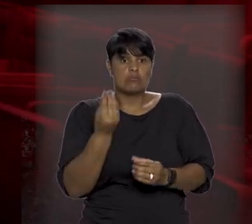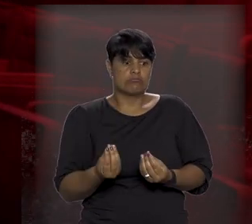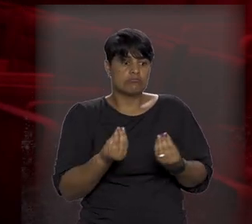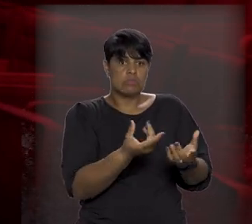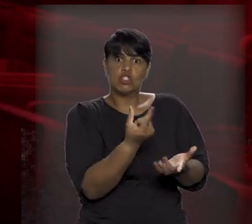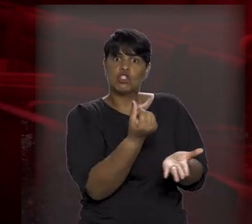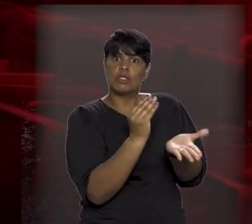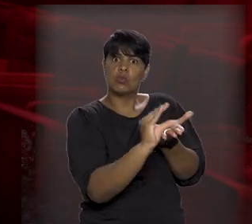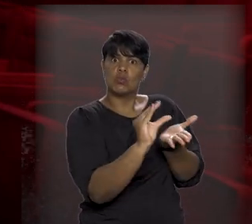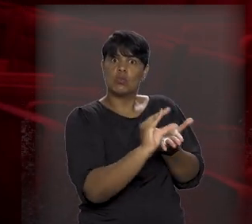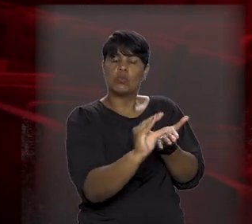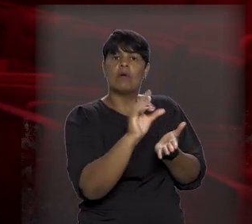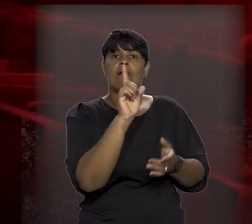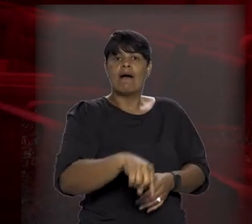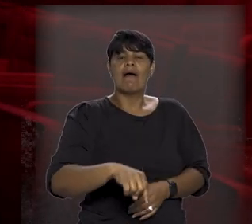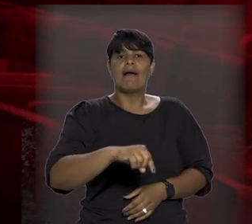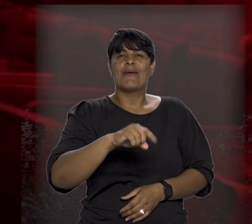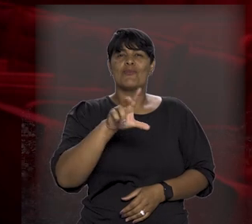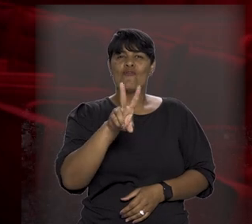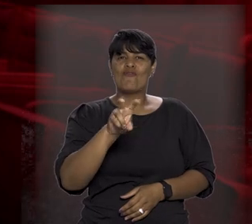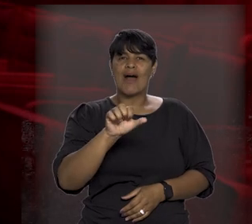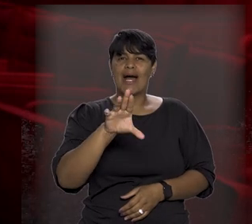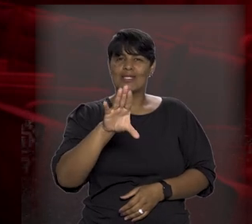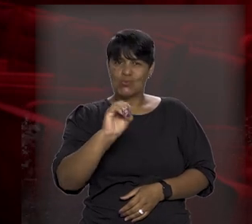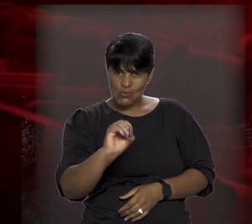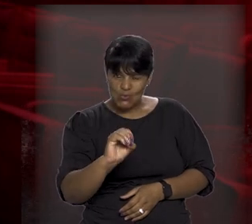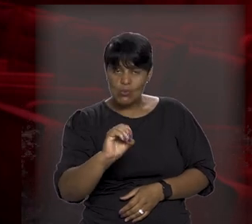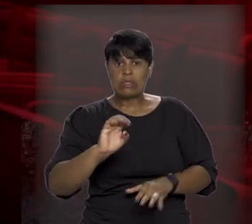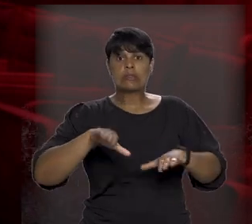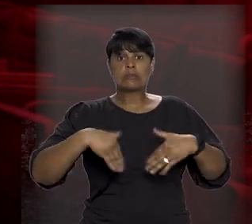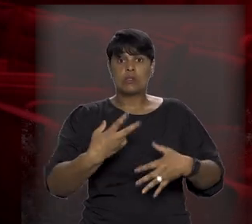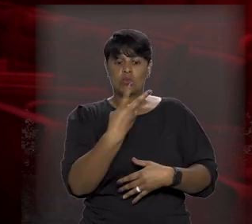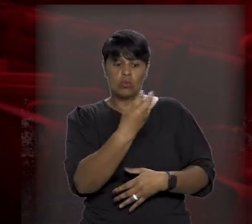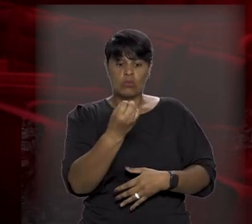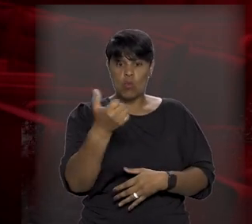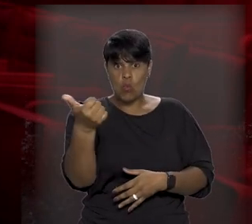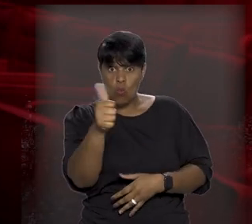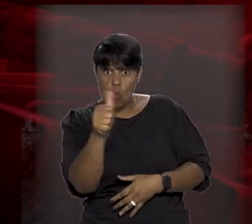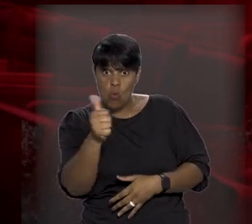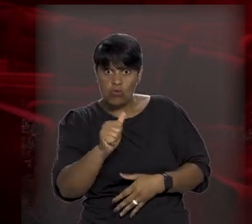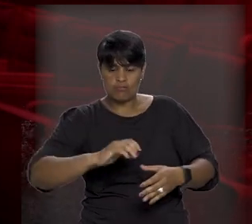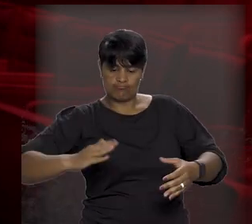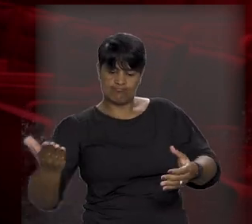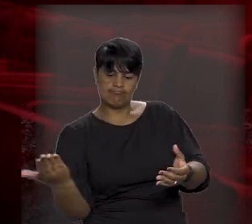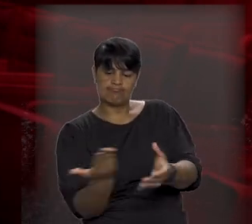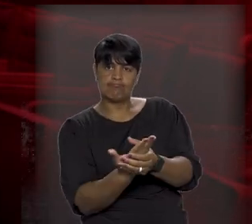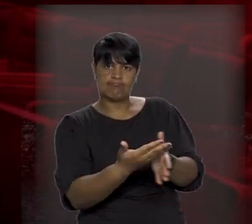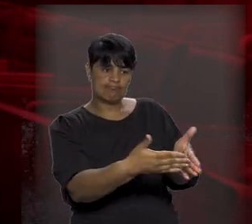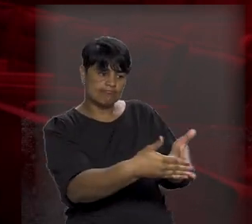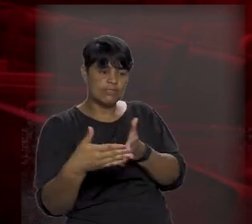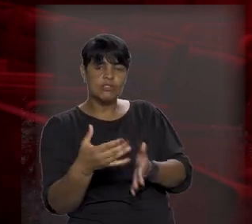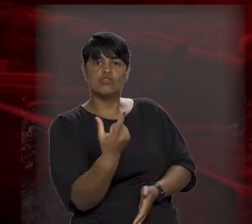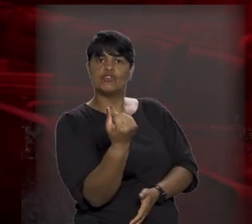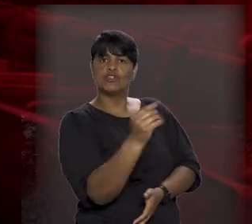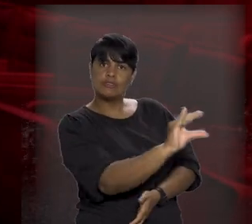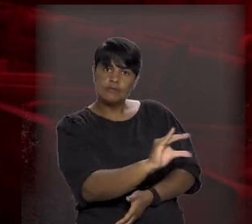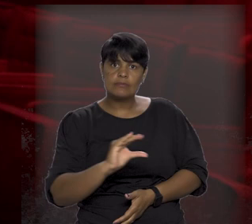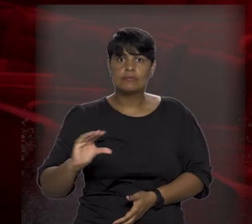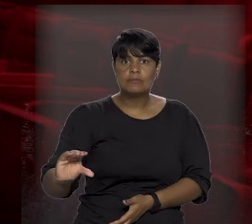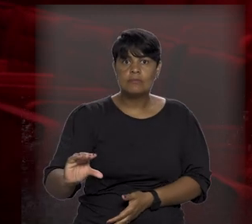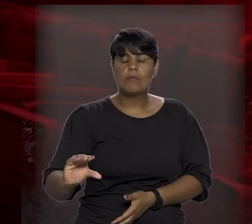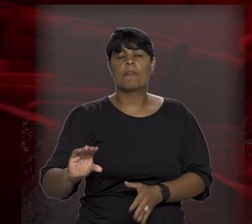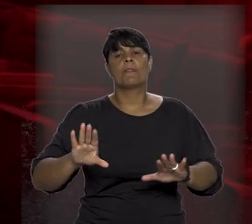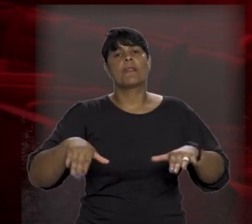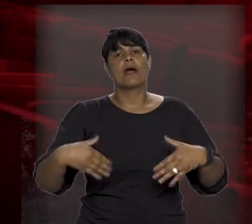clube de regatas Vasco da Gama por isso em 2011 ajus ou uma ação de cobrança o juízo de primeira instância